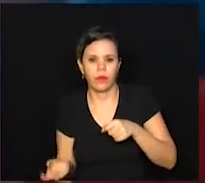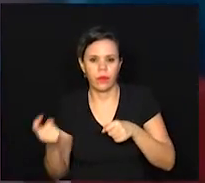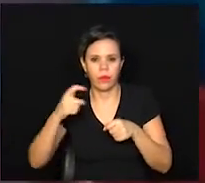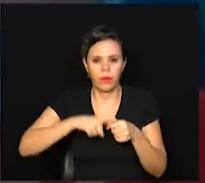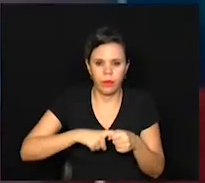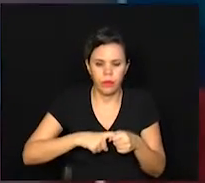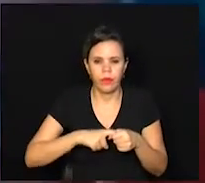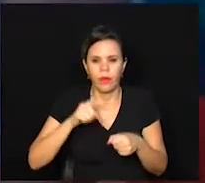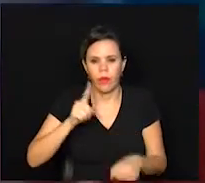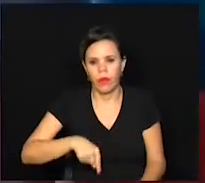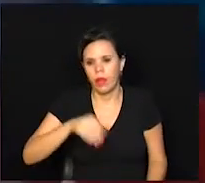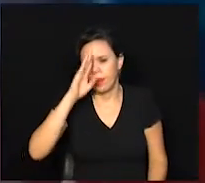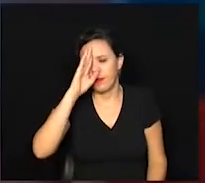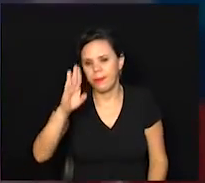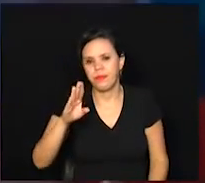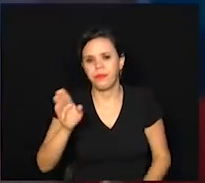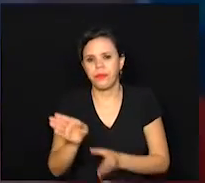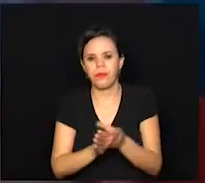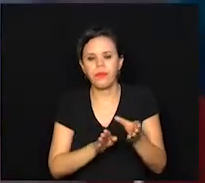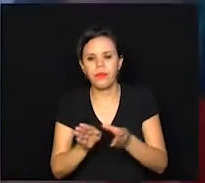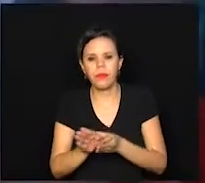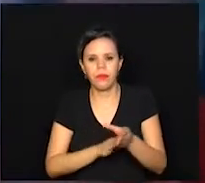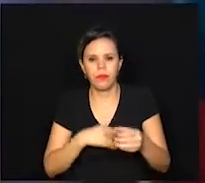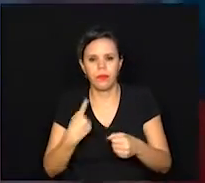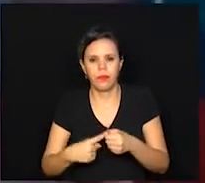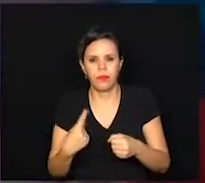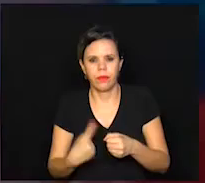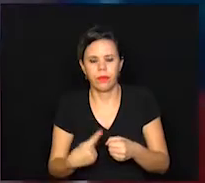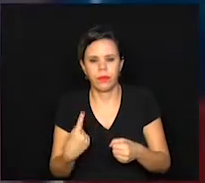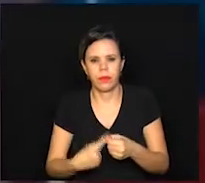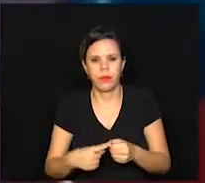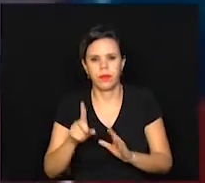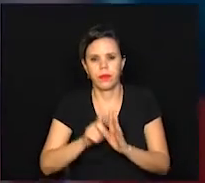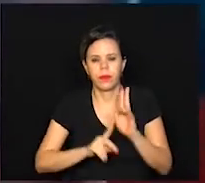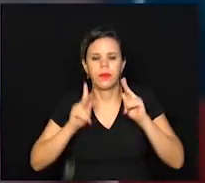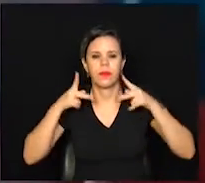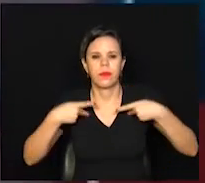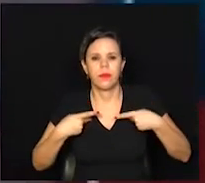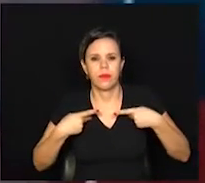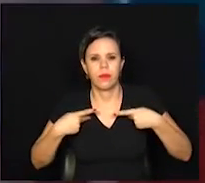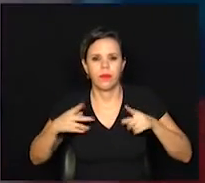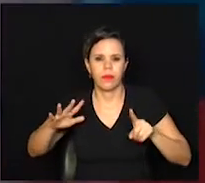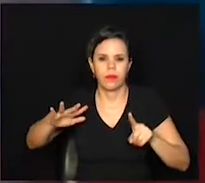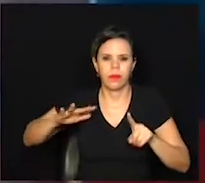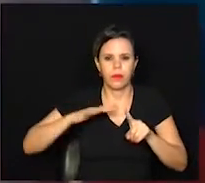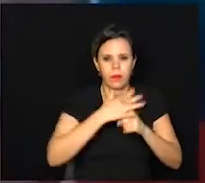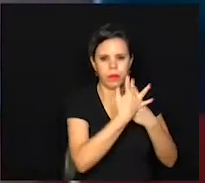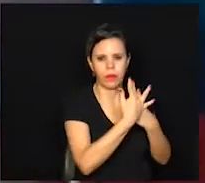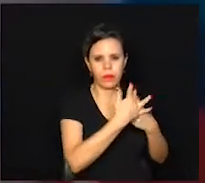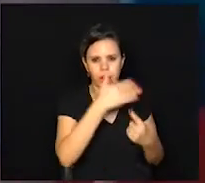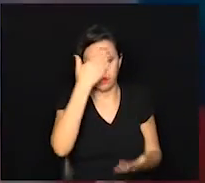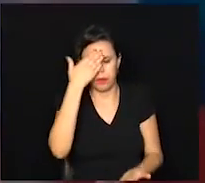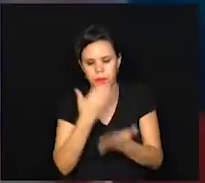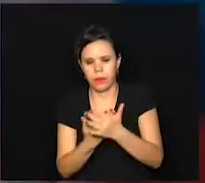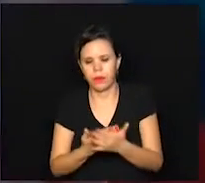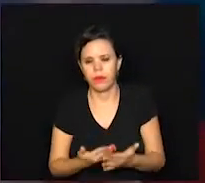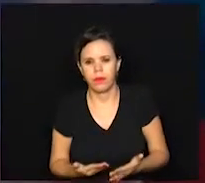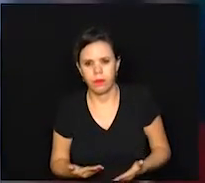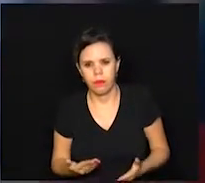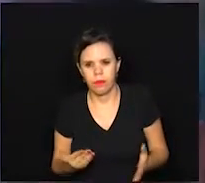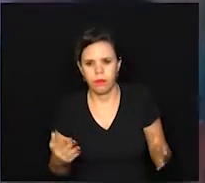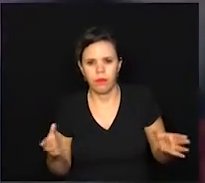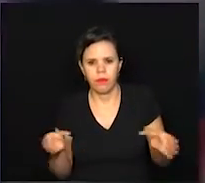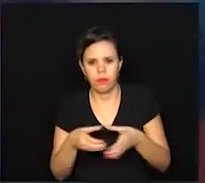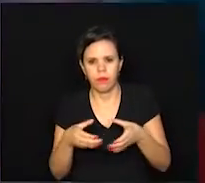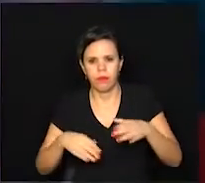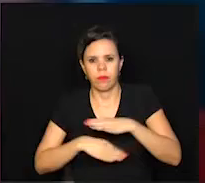nós é fundamental, do Conselho Municipal de Direitos Humanos e Cidadania. Então, acreditando demais que essa comissão